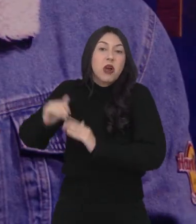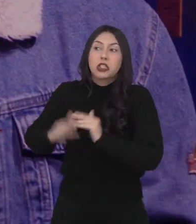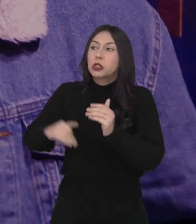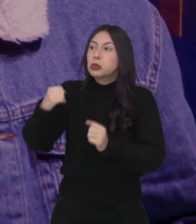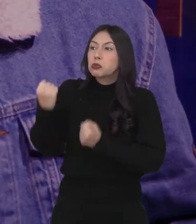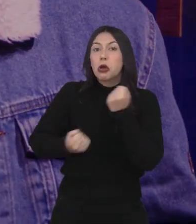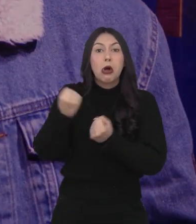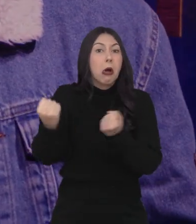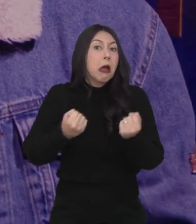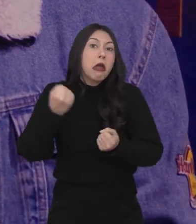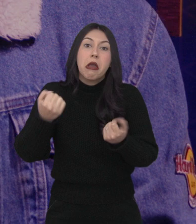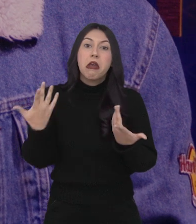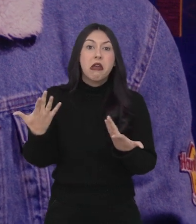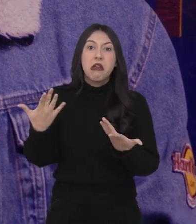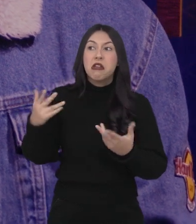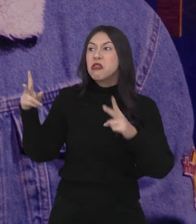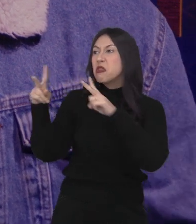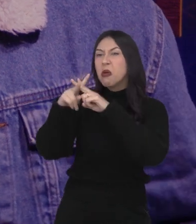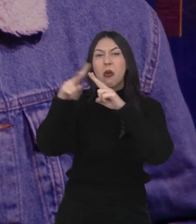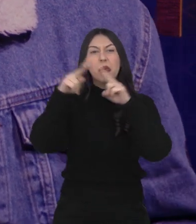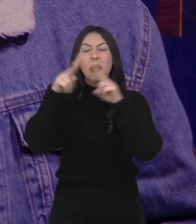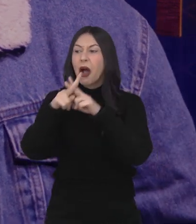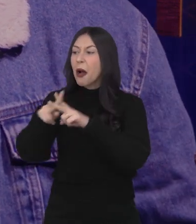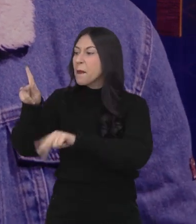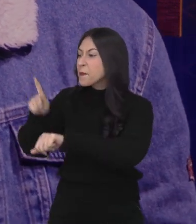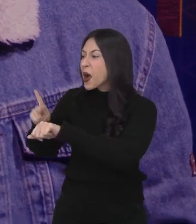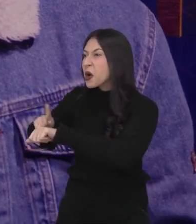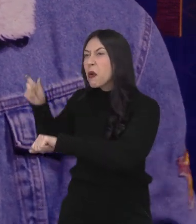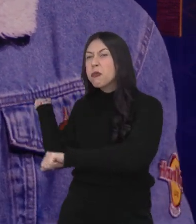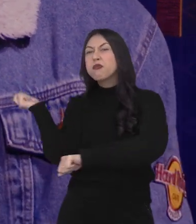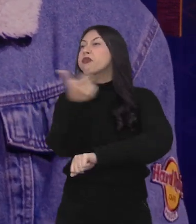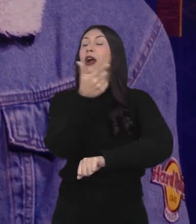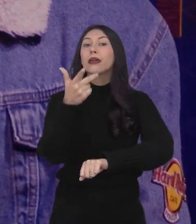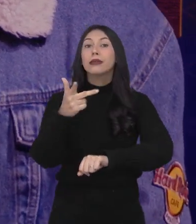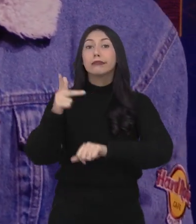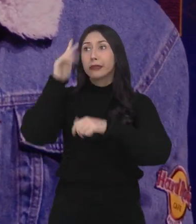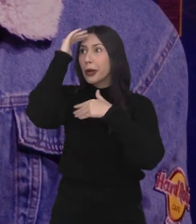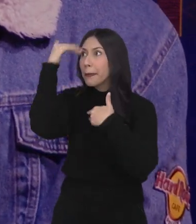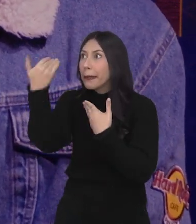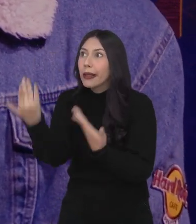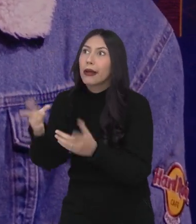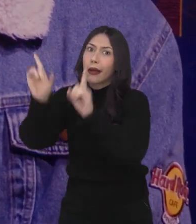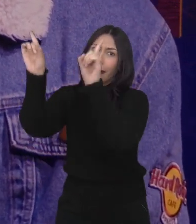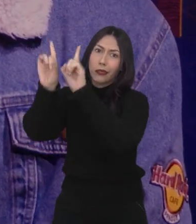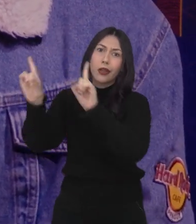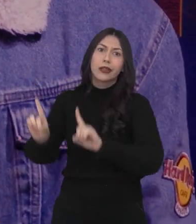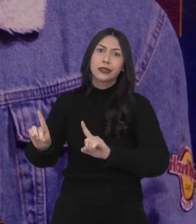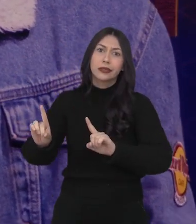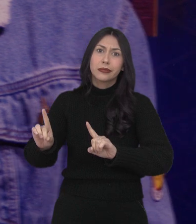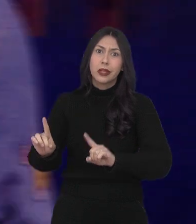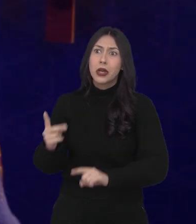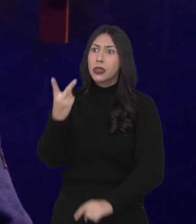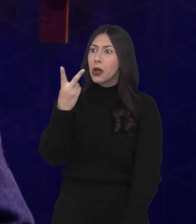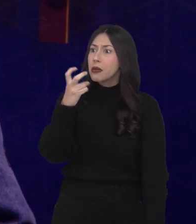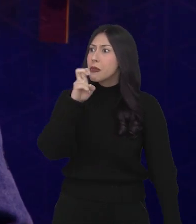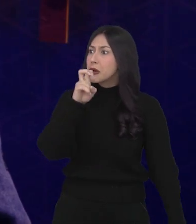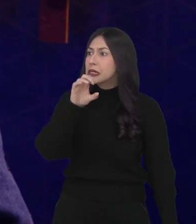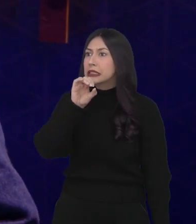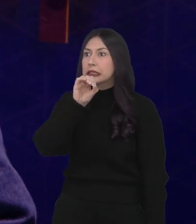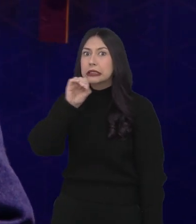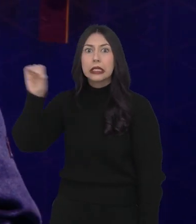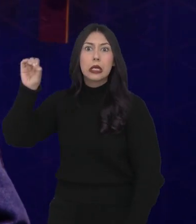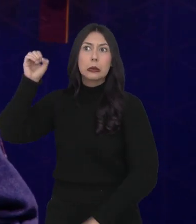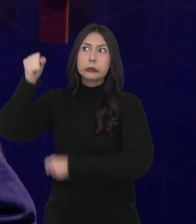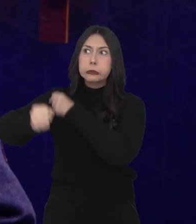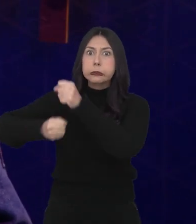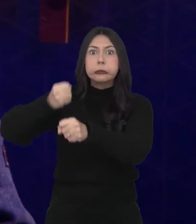como correr, lutar e lançar discos de pedra. Tudo em homenagem aos deuses, é claro. Mais de 2.500